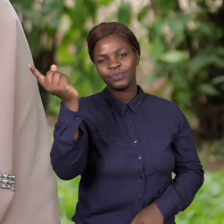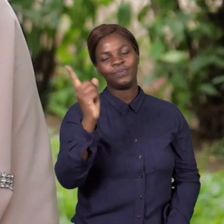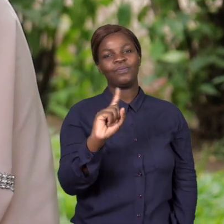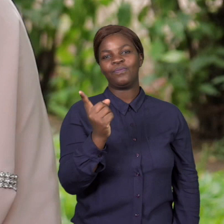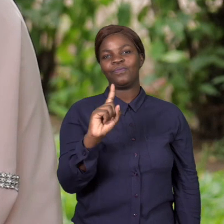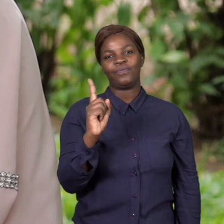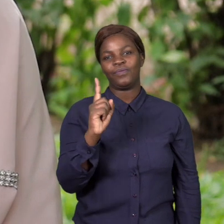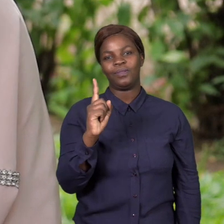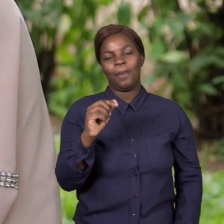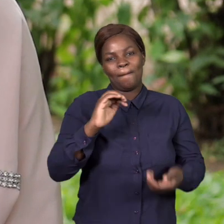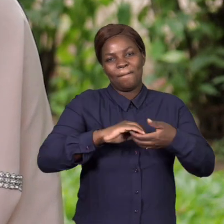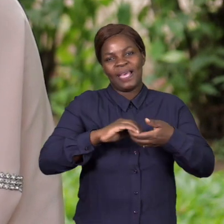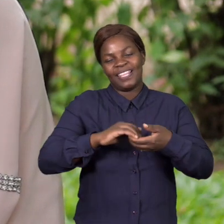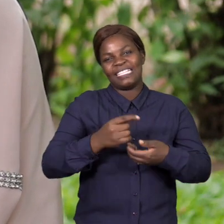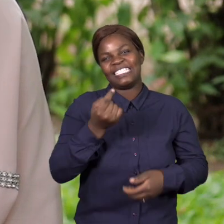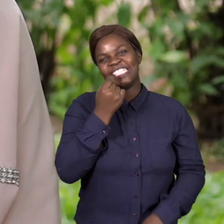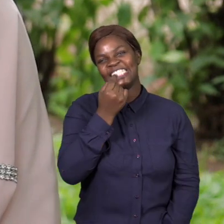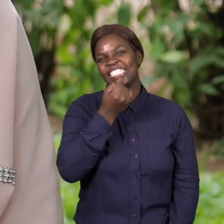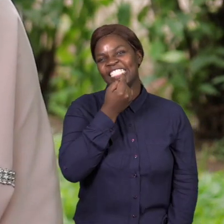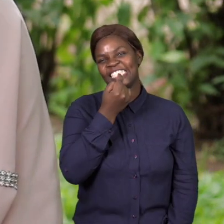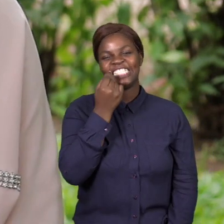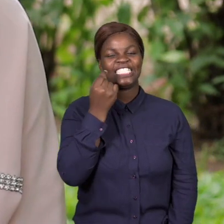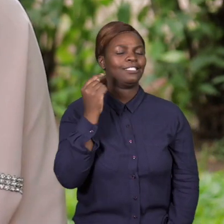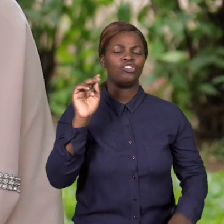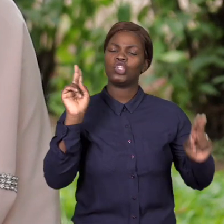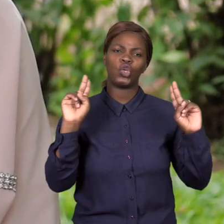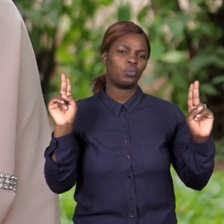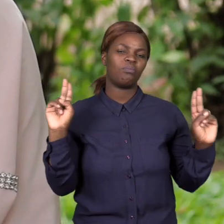problema. É como próprios dentes.